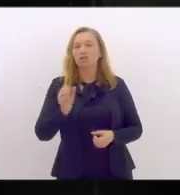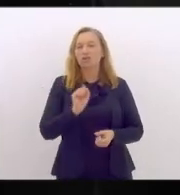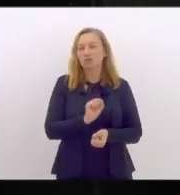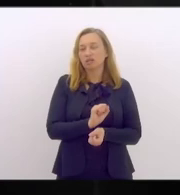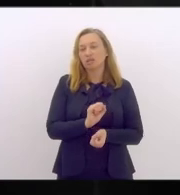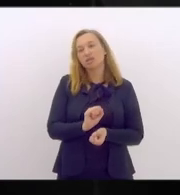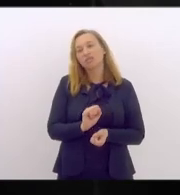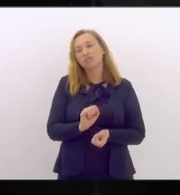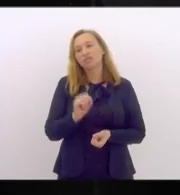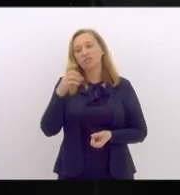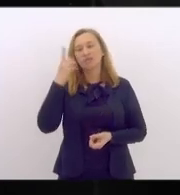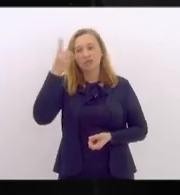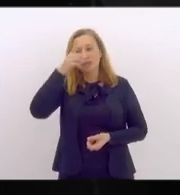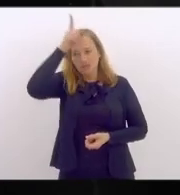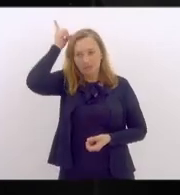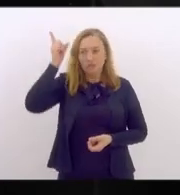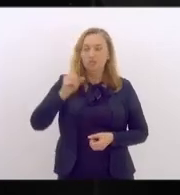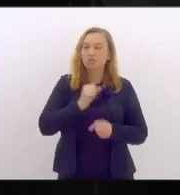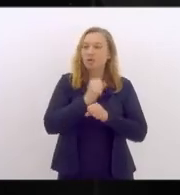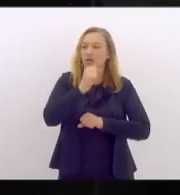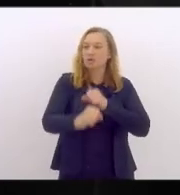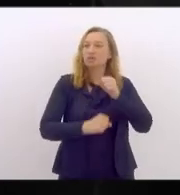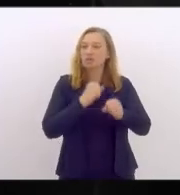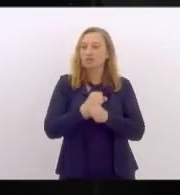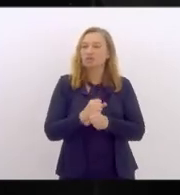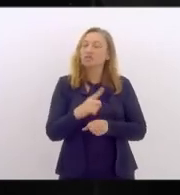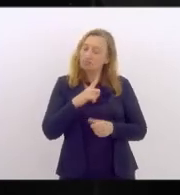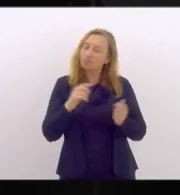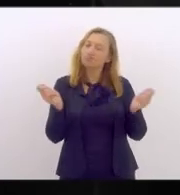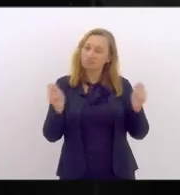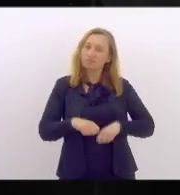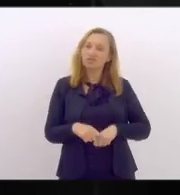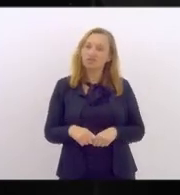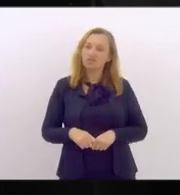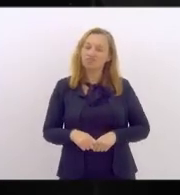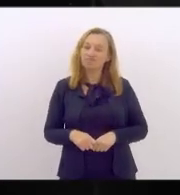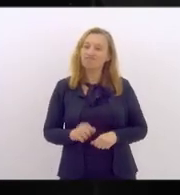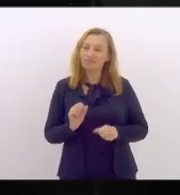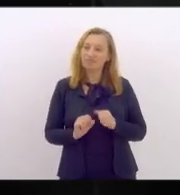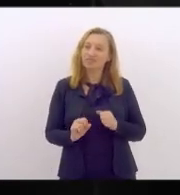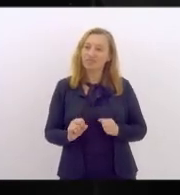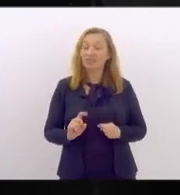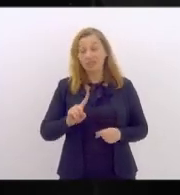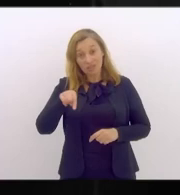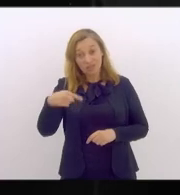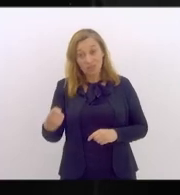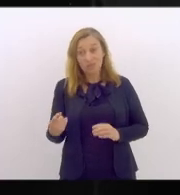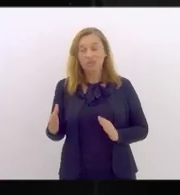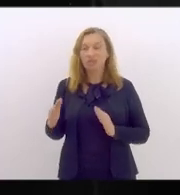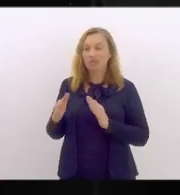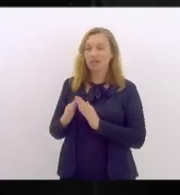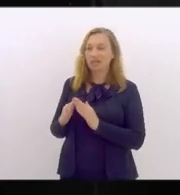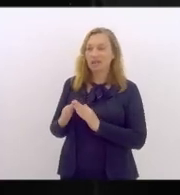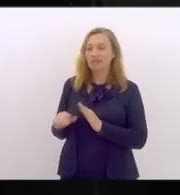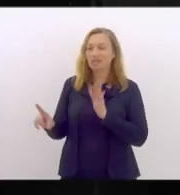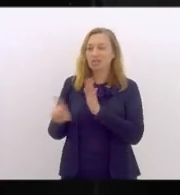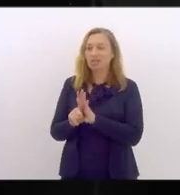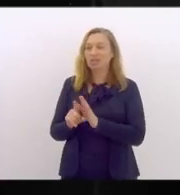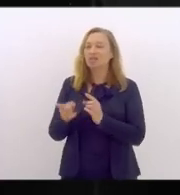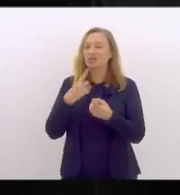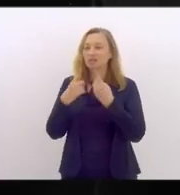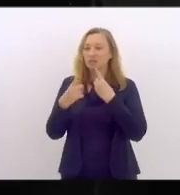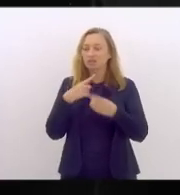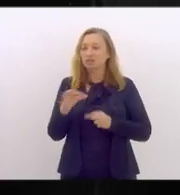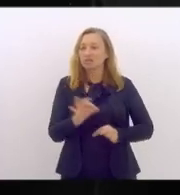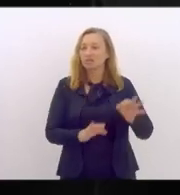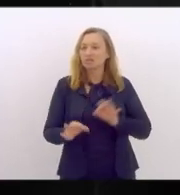Espero que no próximo ano eu tenho a possibilidade de fazer em outra cada parlamentar o debate sobre o plano